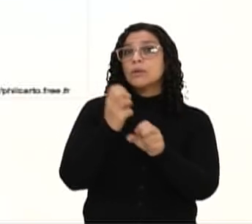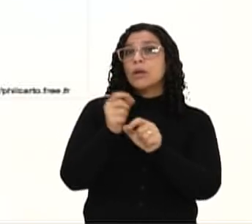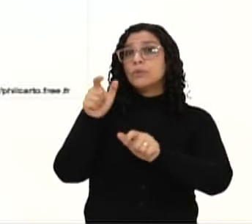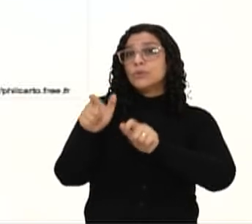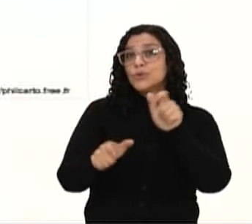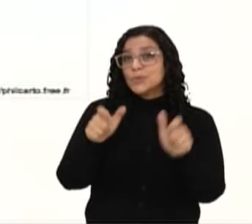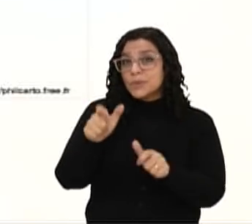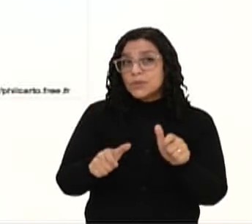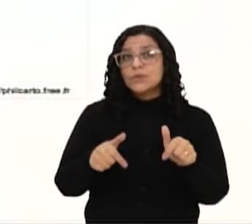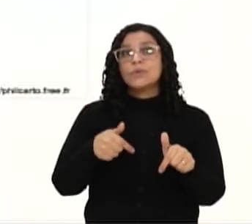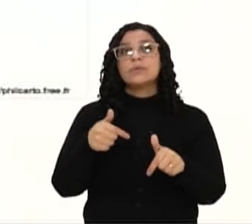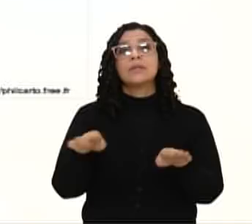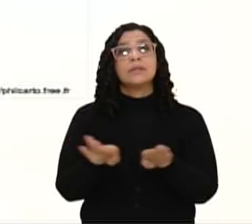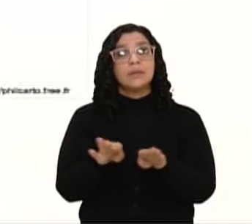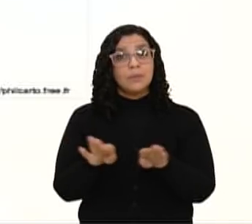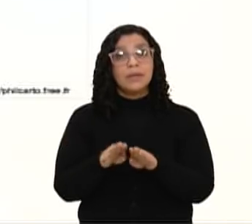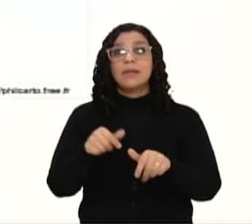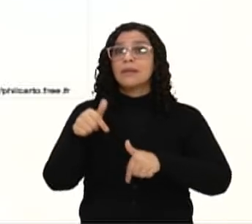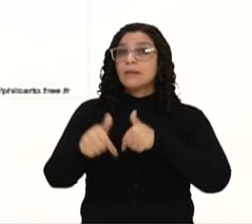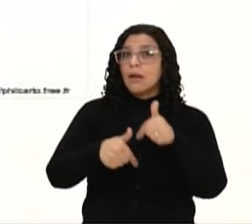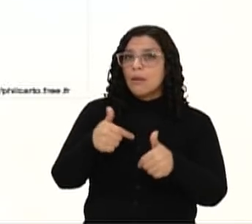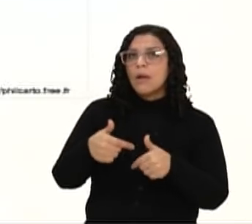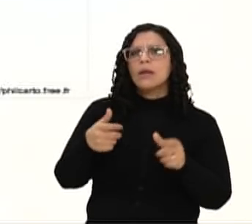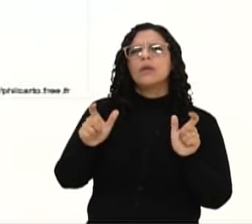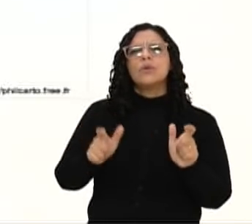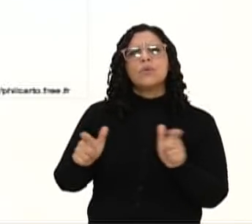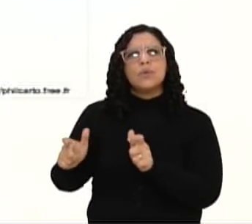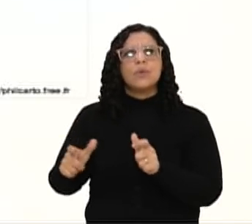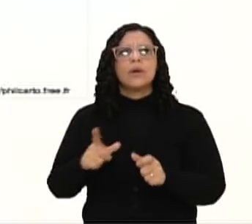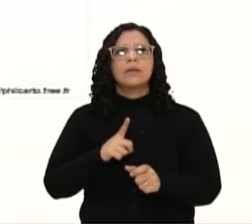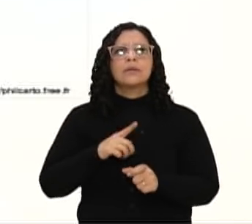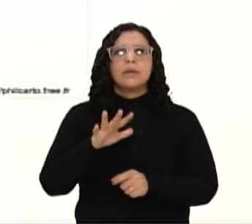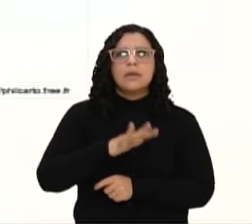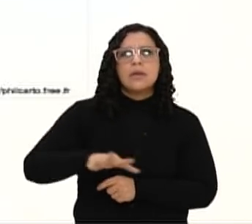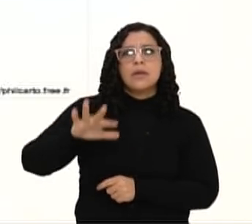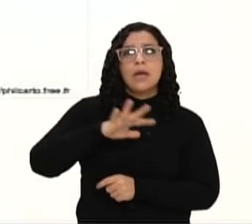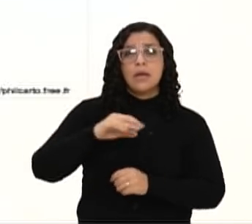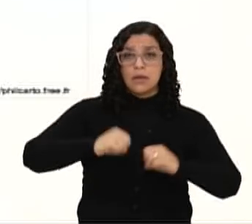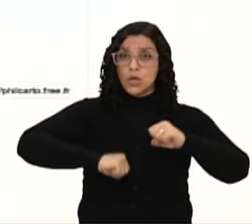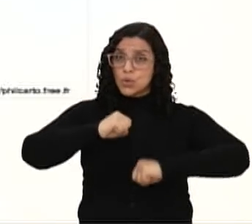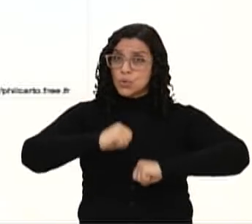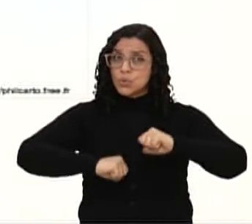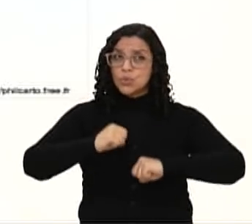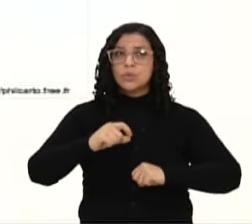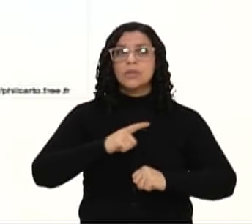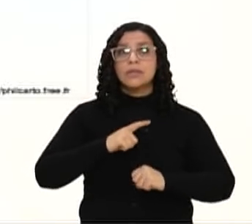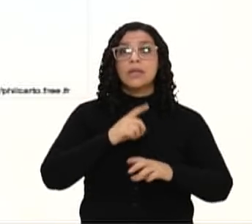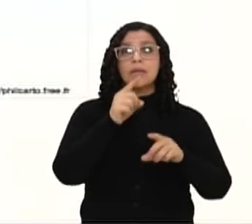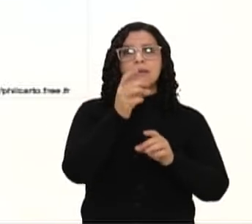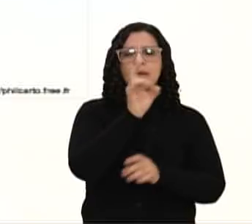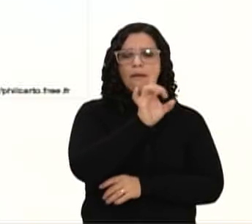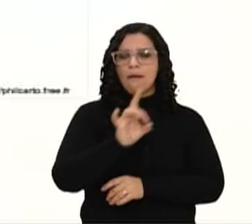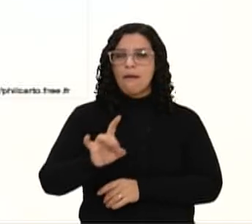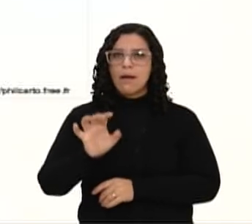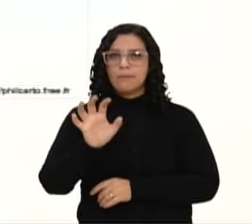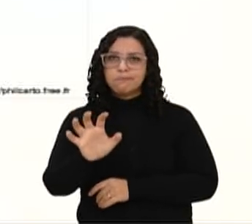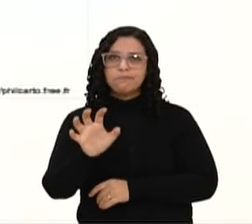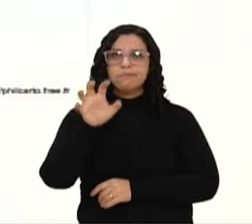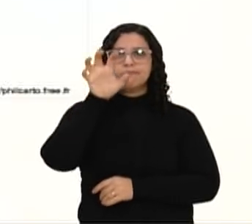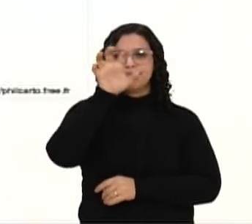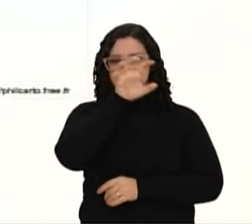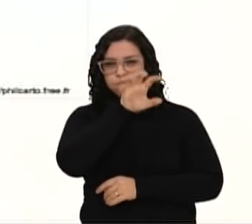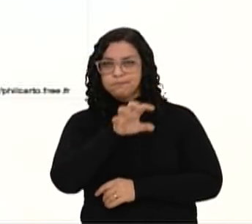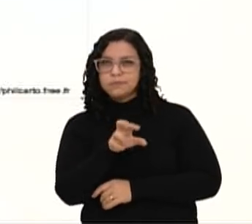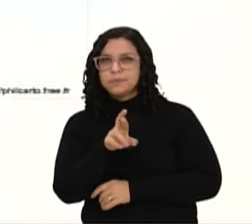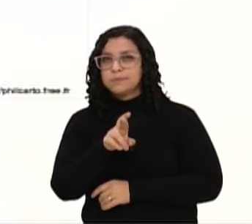pessoal ocupado e de estabelecimentos, né, do setor industrial em cada região. Então, o que nós